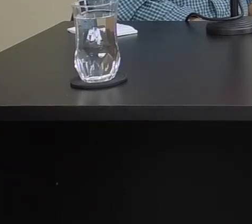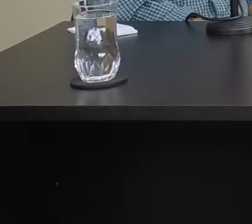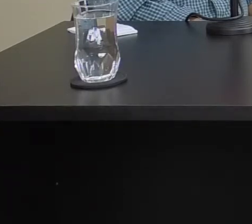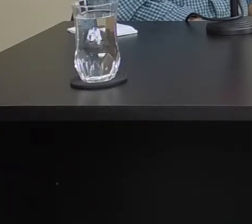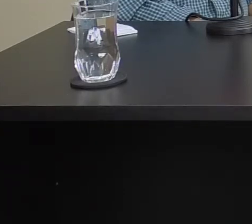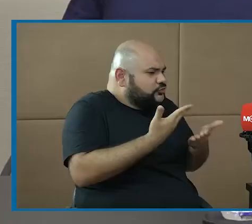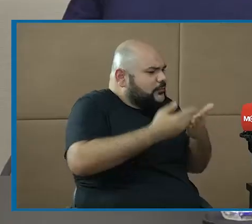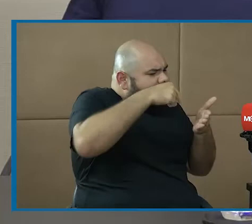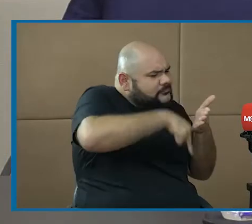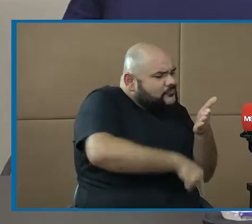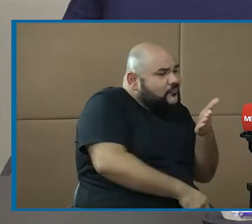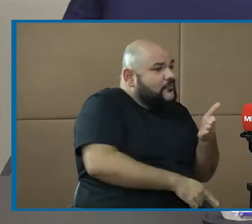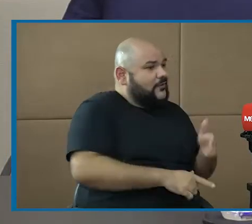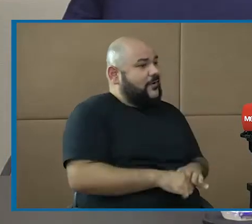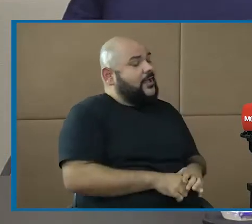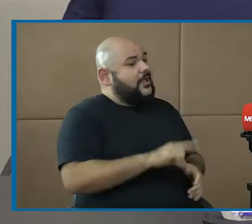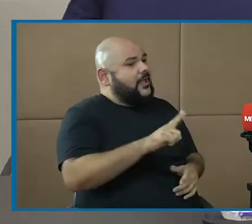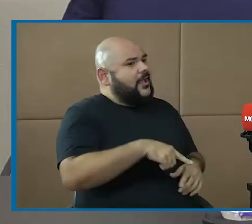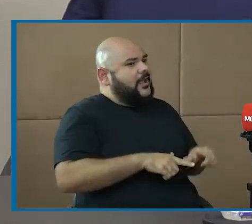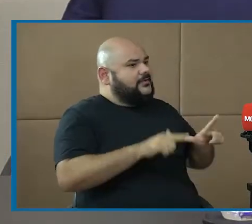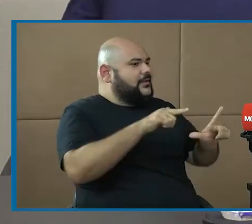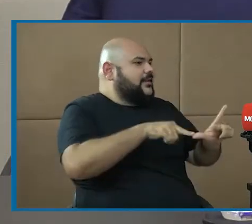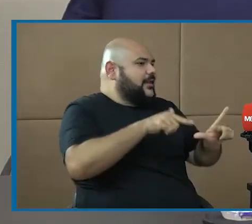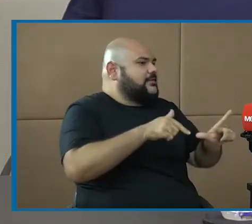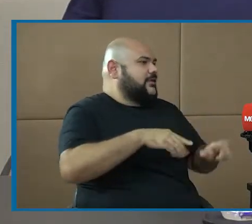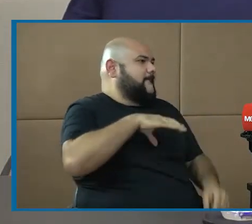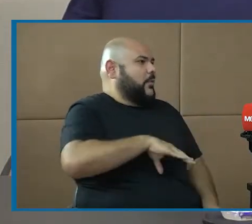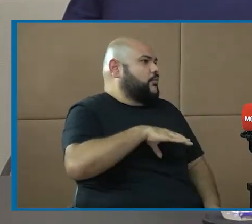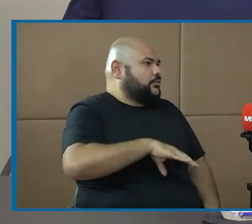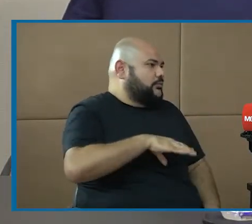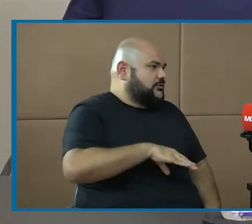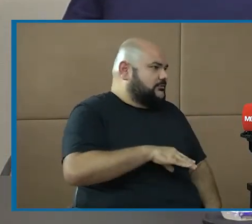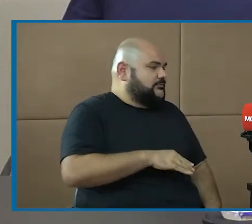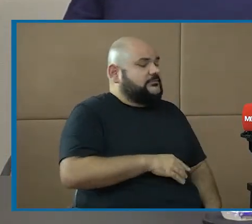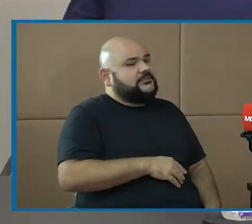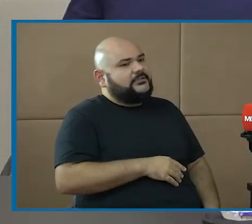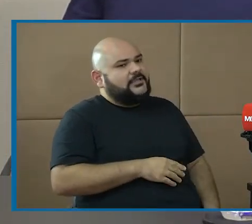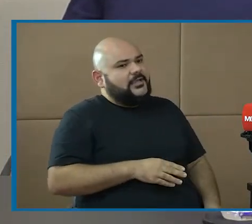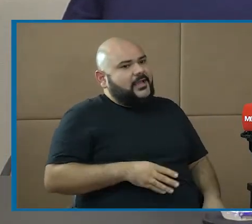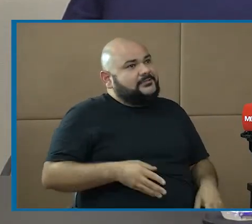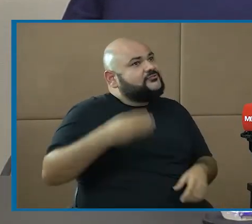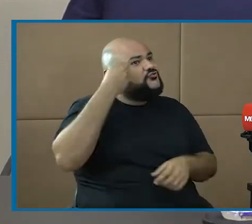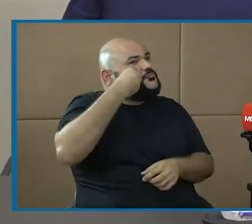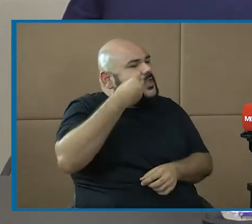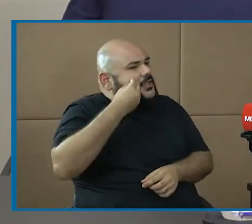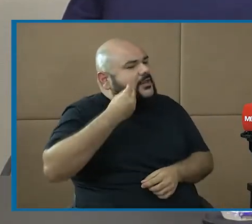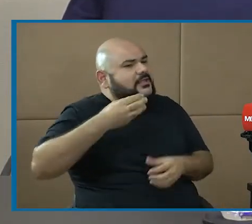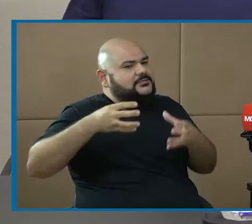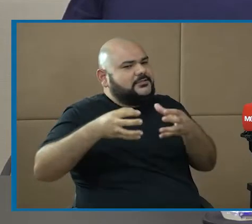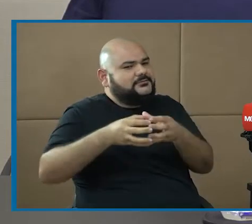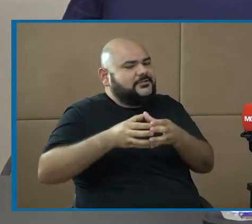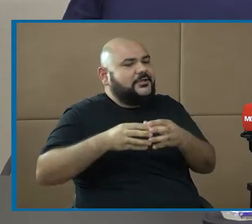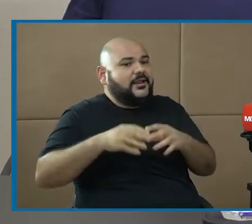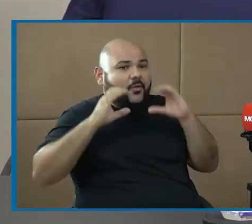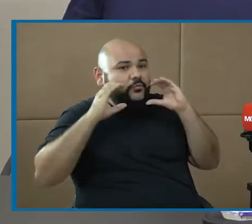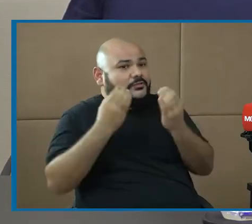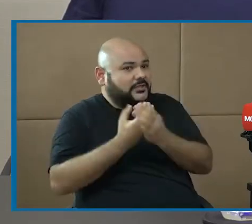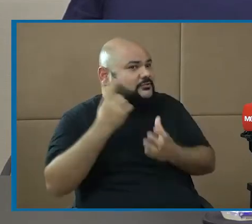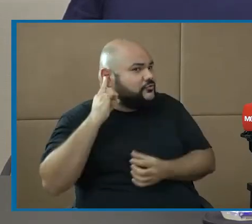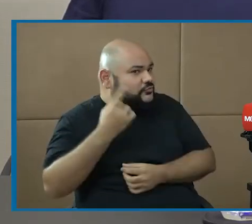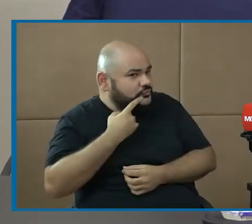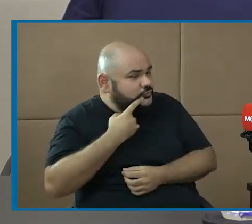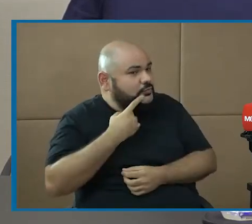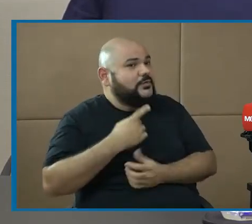letras português. Já sabendo língua de sinais, que eu aprendi na comunidade com surdos, né? Eu casei e a minha esposa, os pais dela